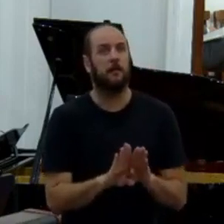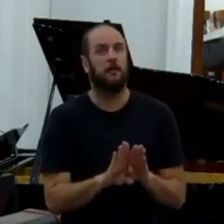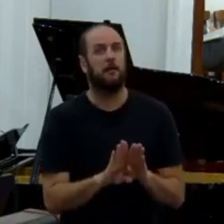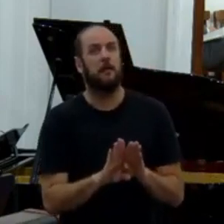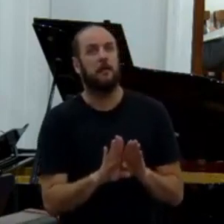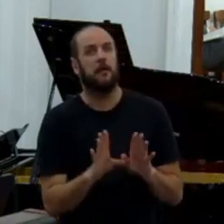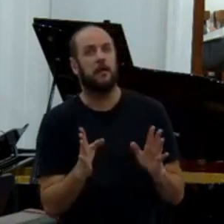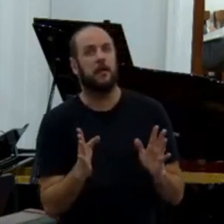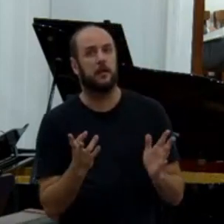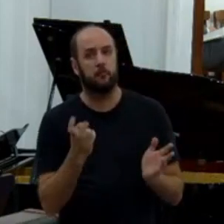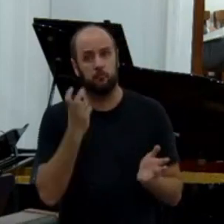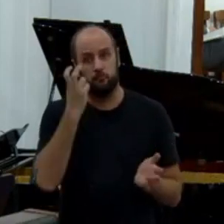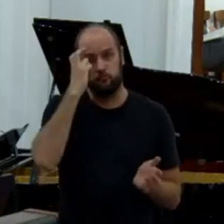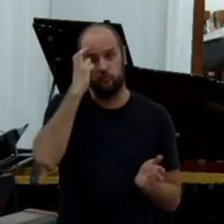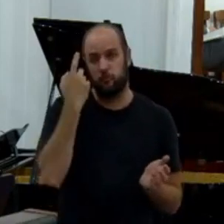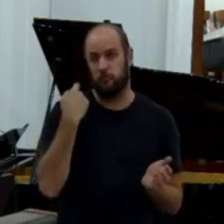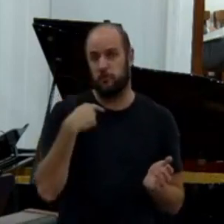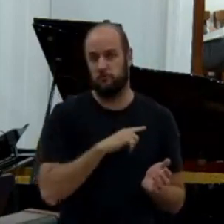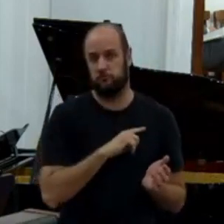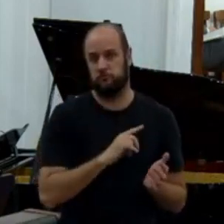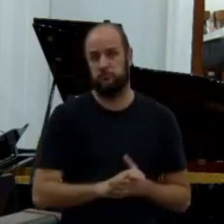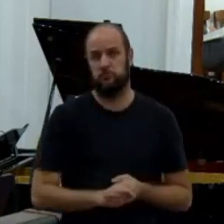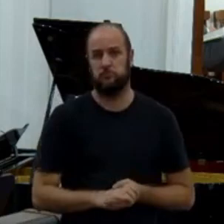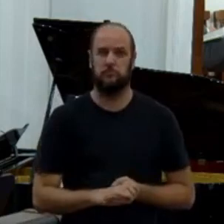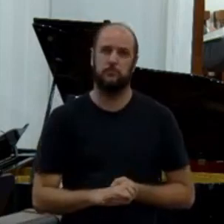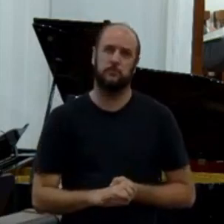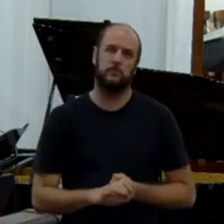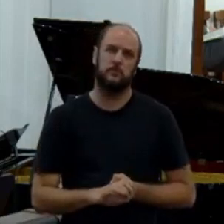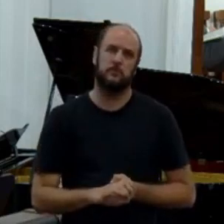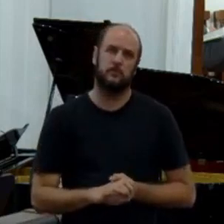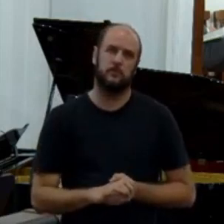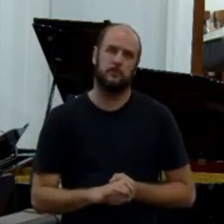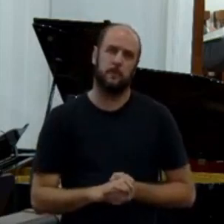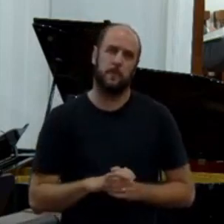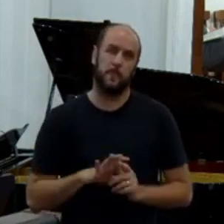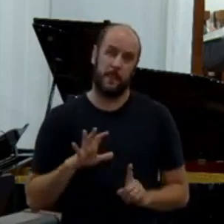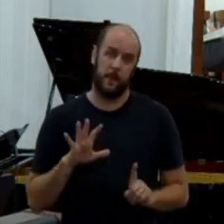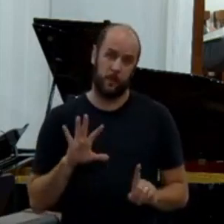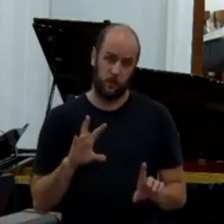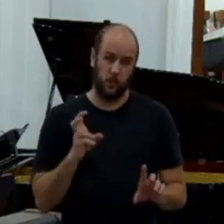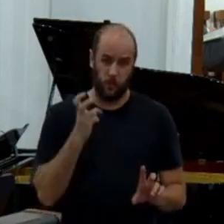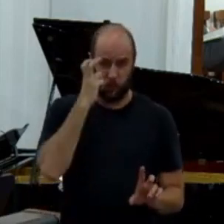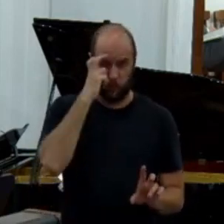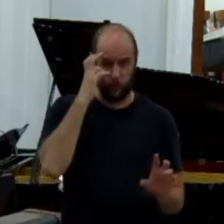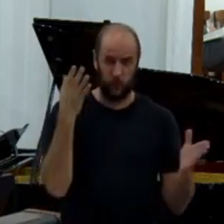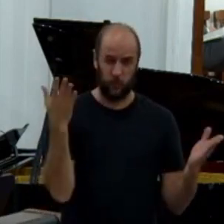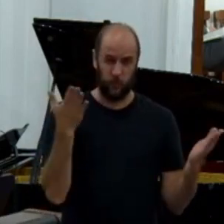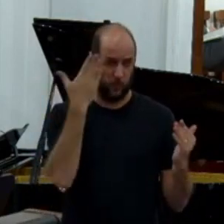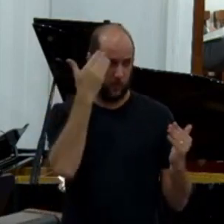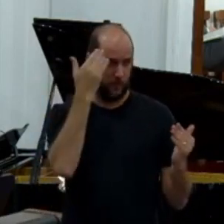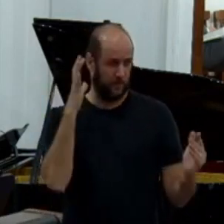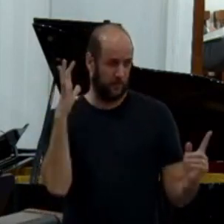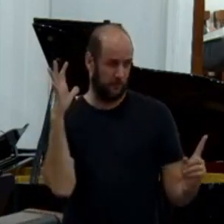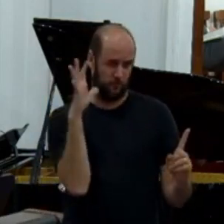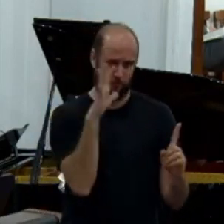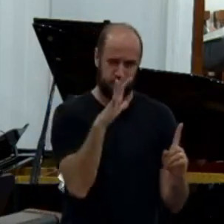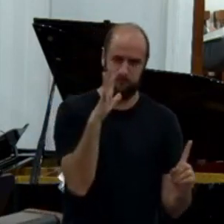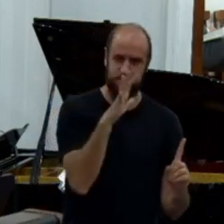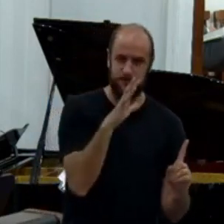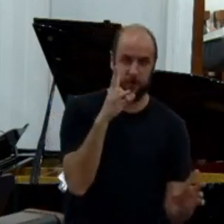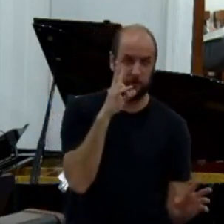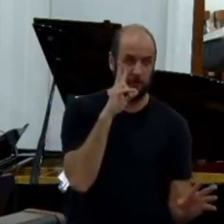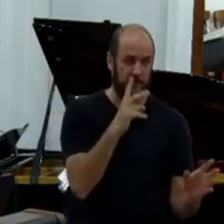dá por uma questão cultural. Somos influenciados por uma cultura moderna que olha para a